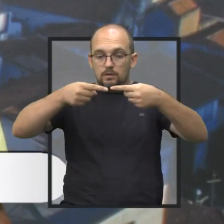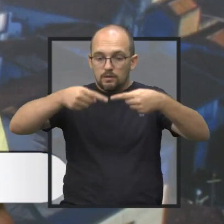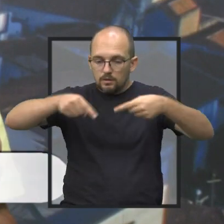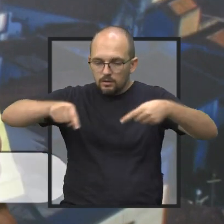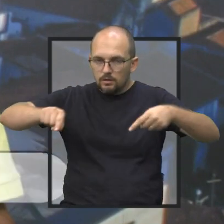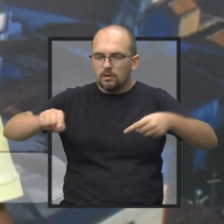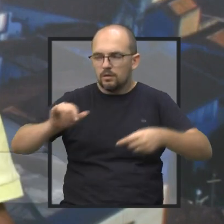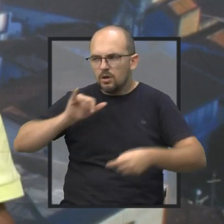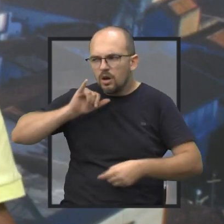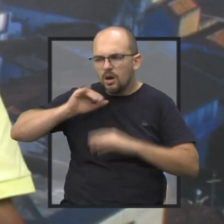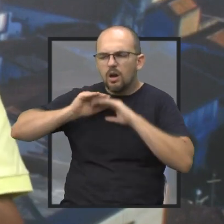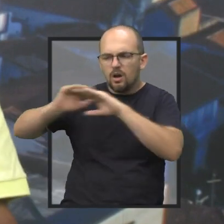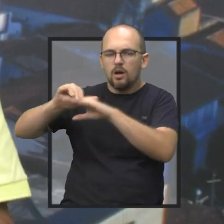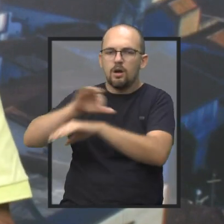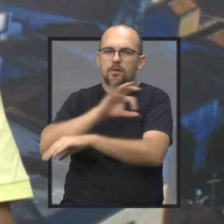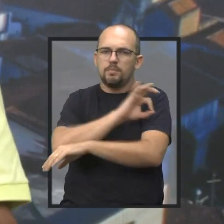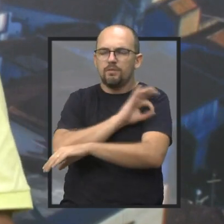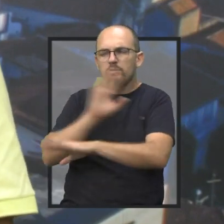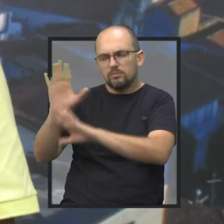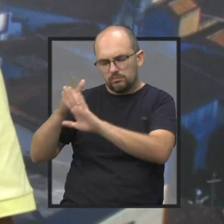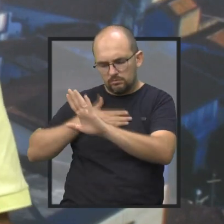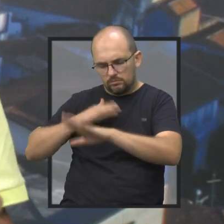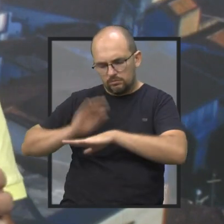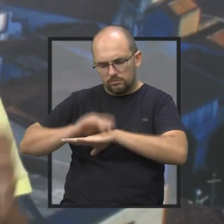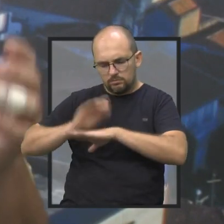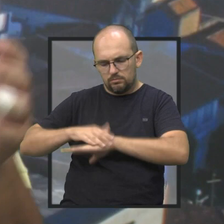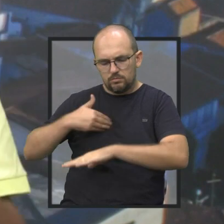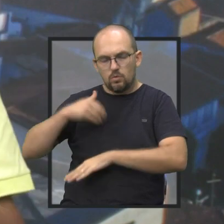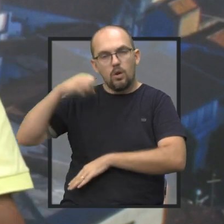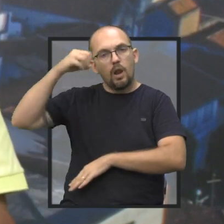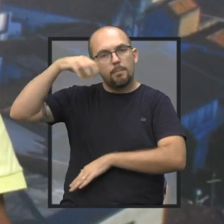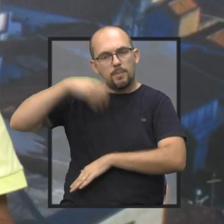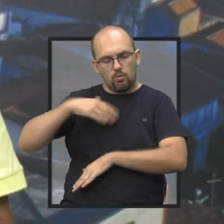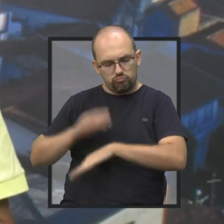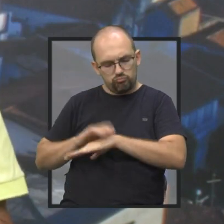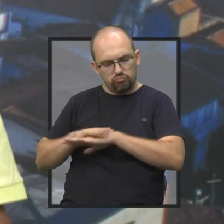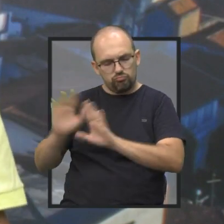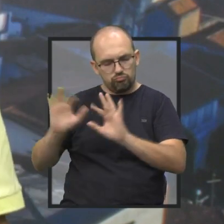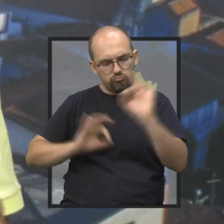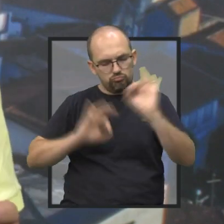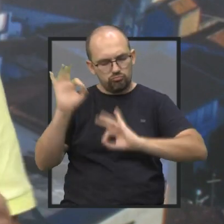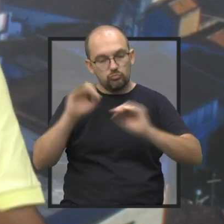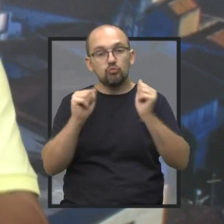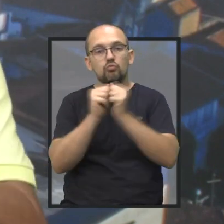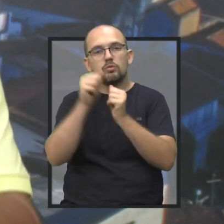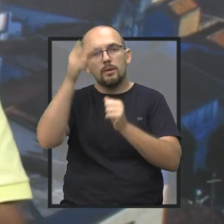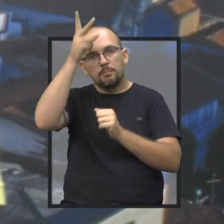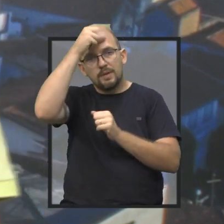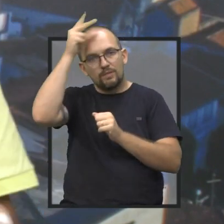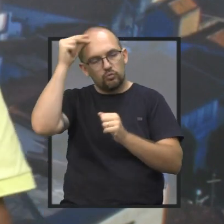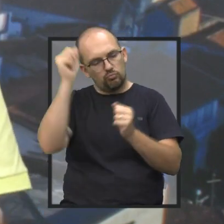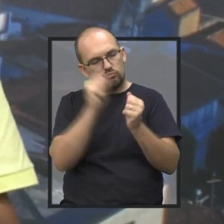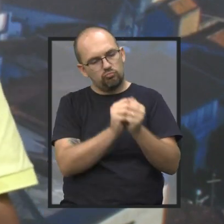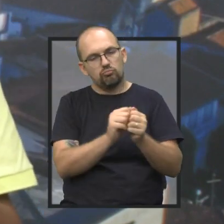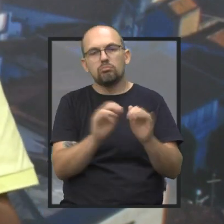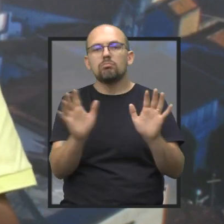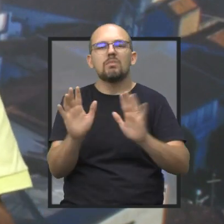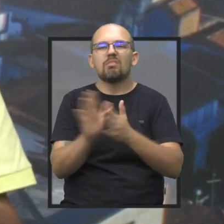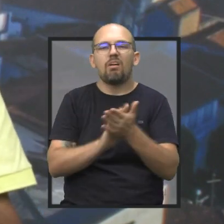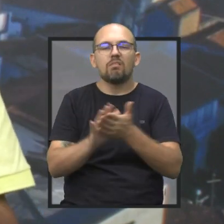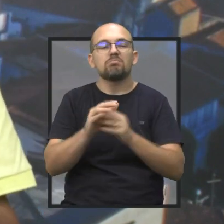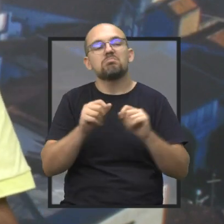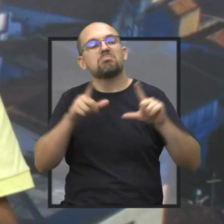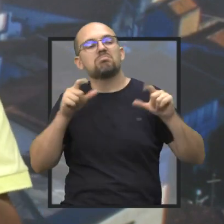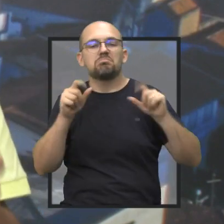deixa o Lampião... conduzir, organizar, juntamente com a prefeitura, juntamente com a secretaria, nada de